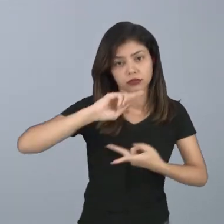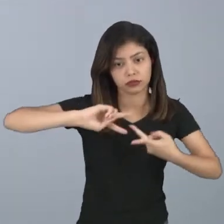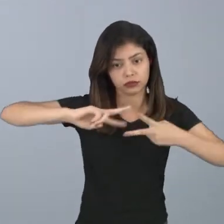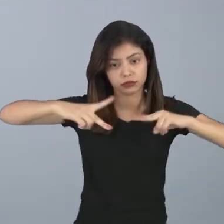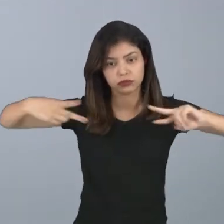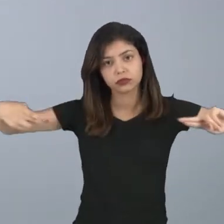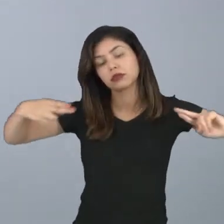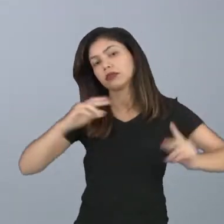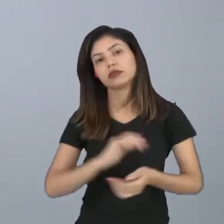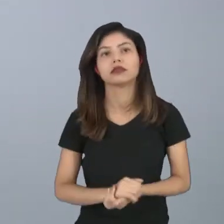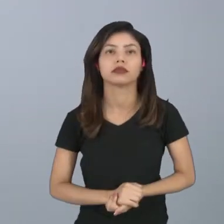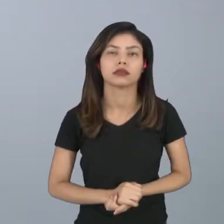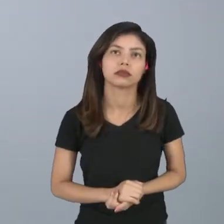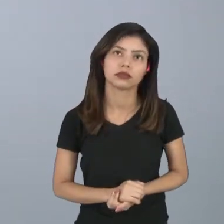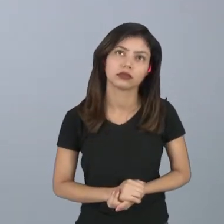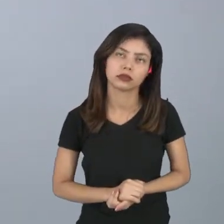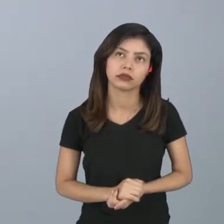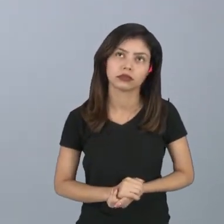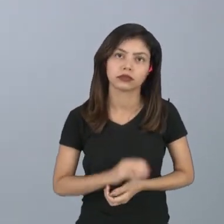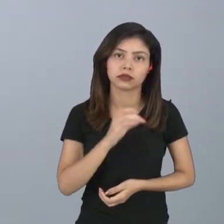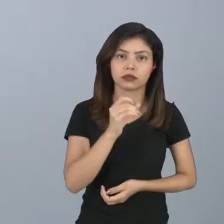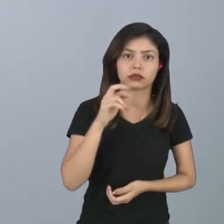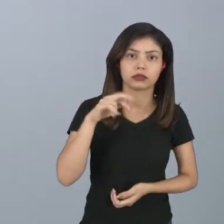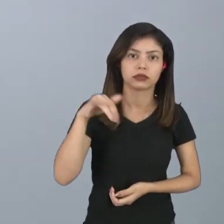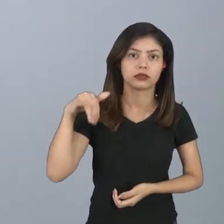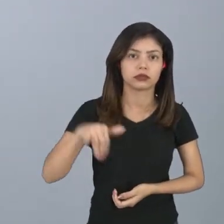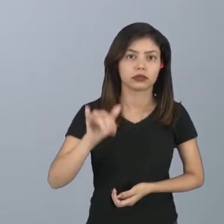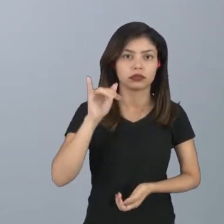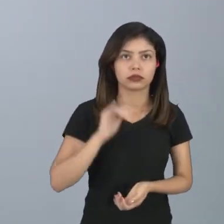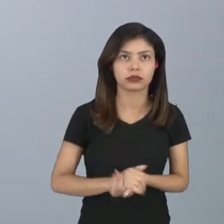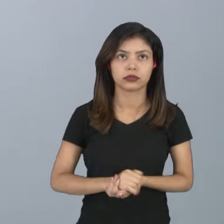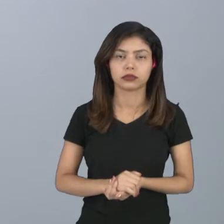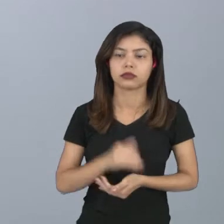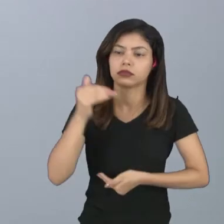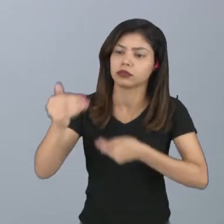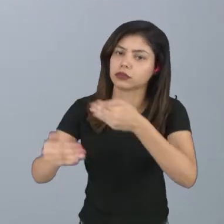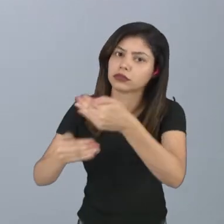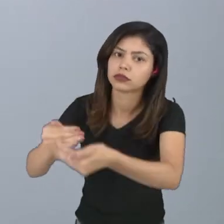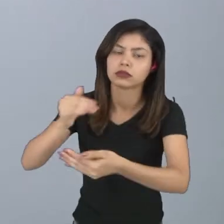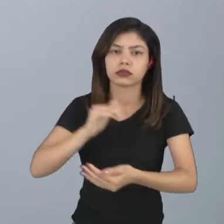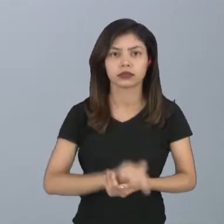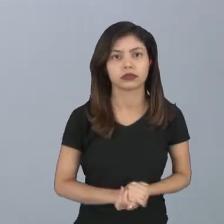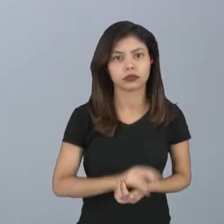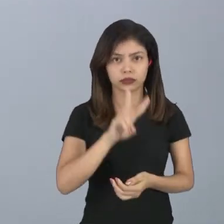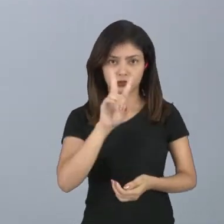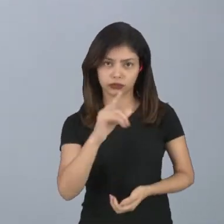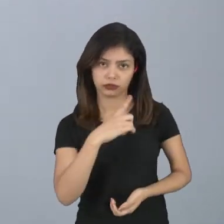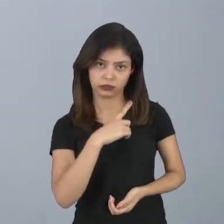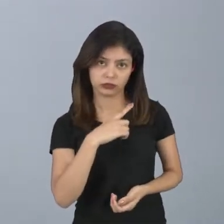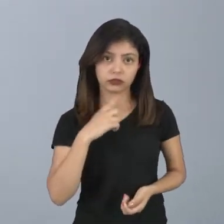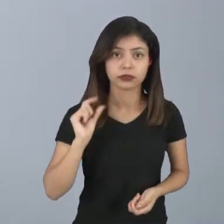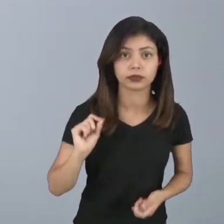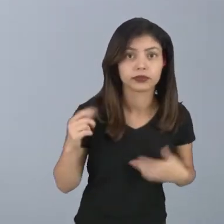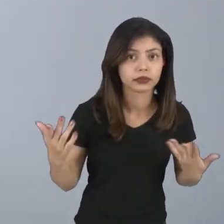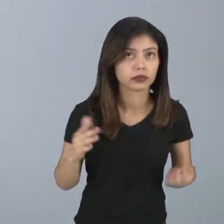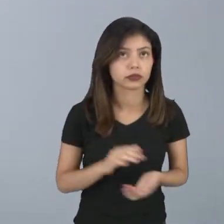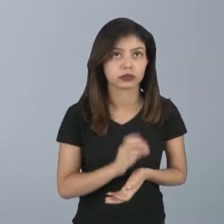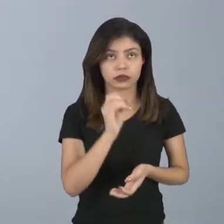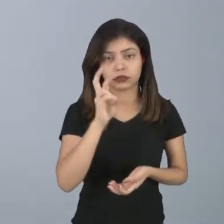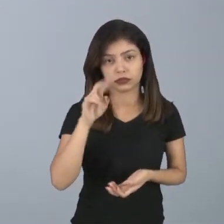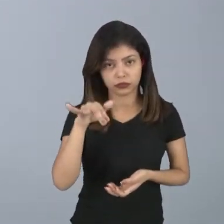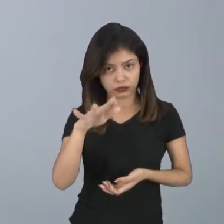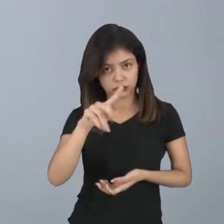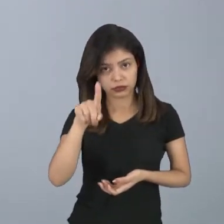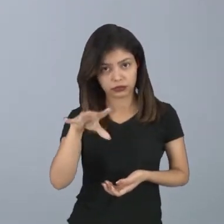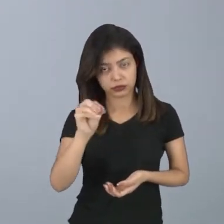DNA desse organismo Y. Através desse procedimento, eu vou ter um